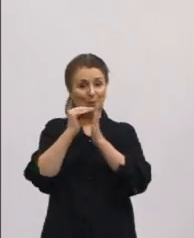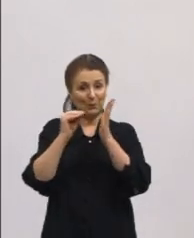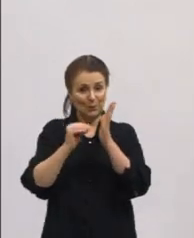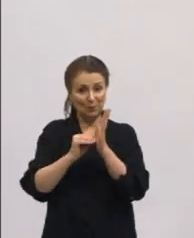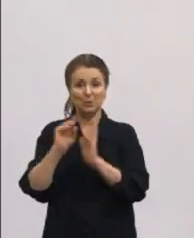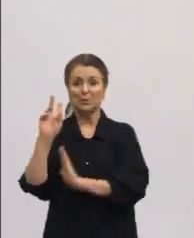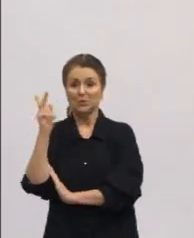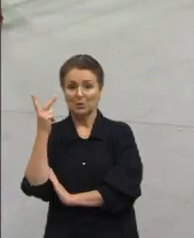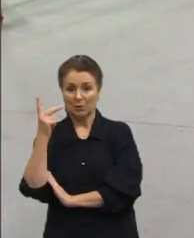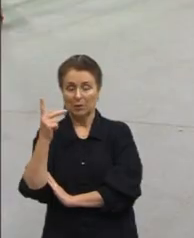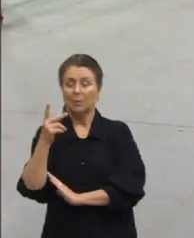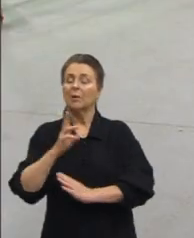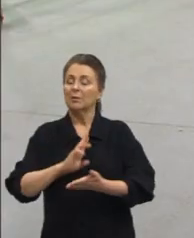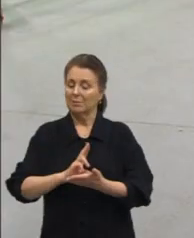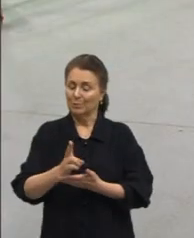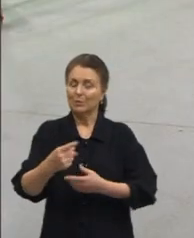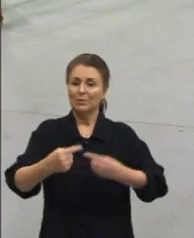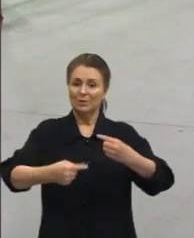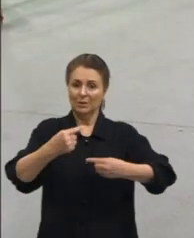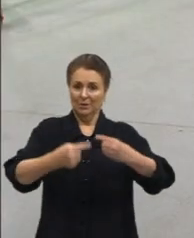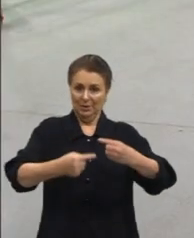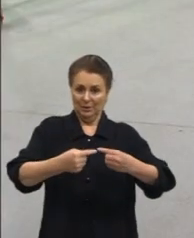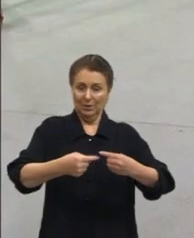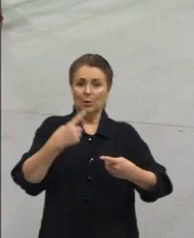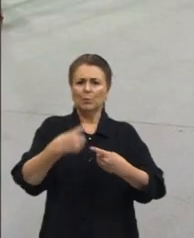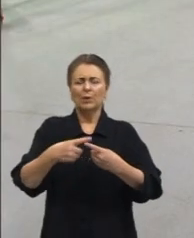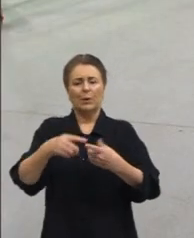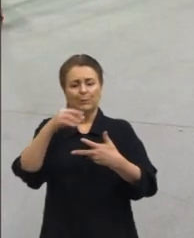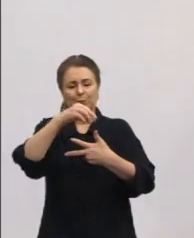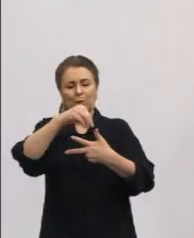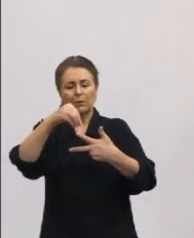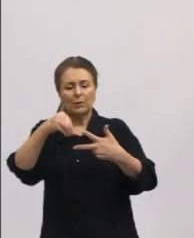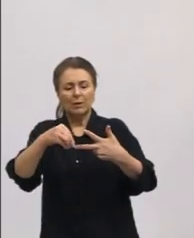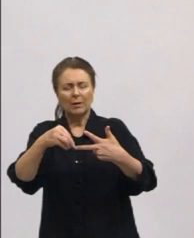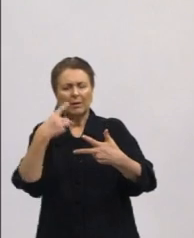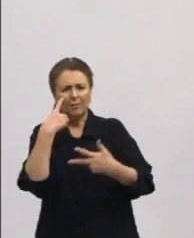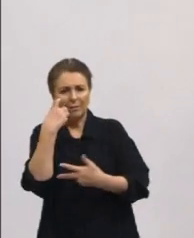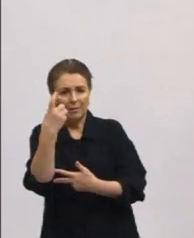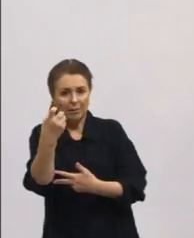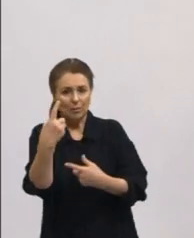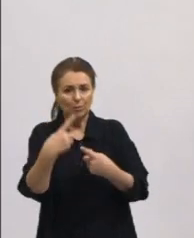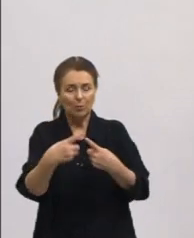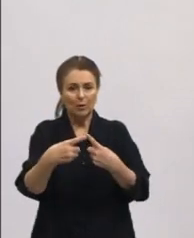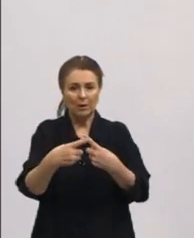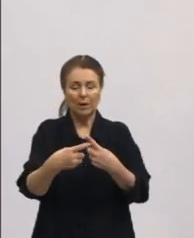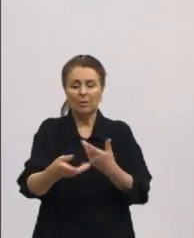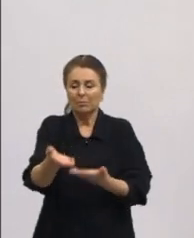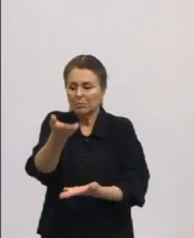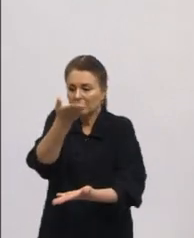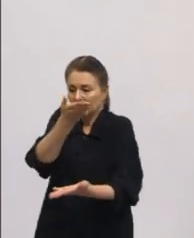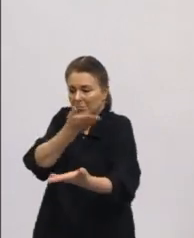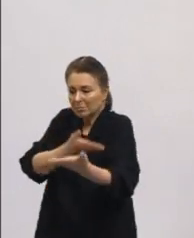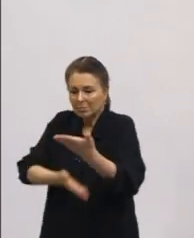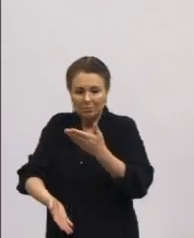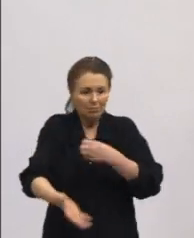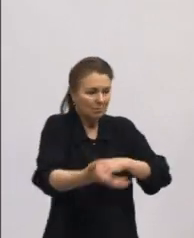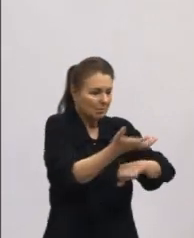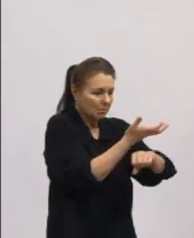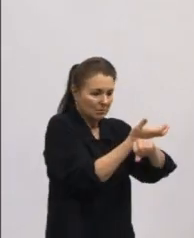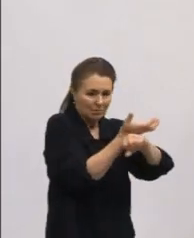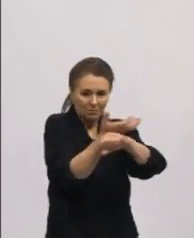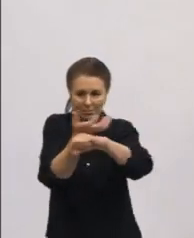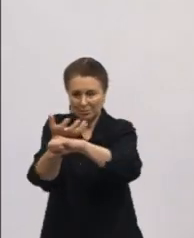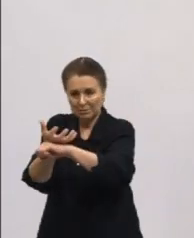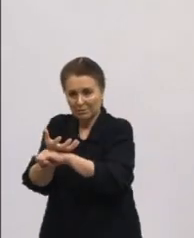no nosso debate Por quê o Enem ele é interessante também porque ele tem uma interdisciplinaridade muito grande né então